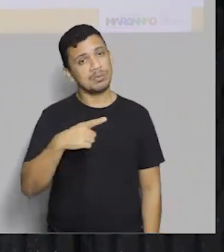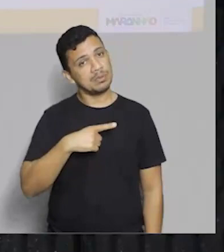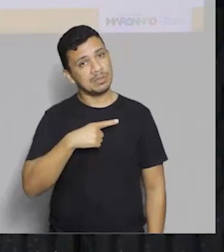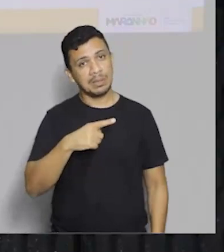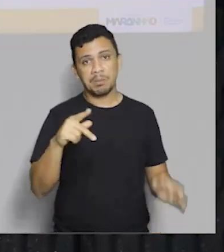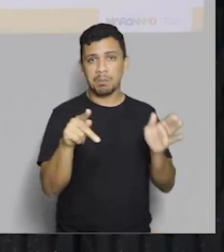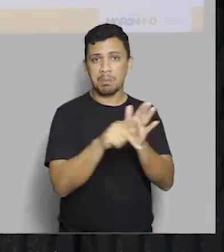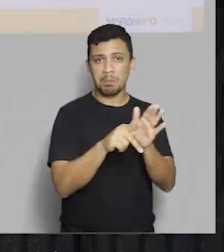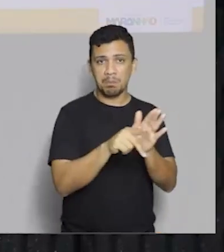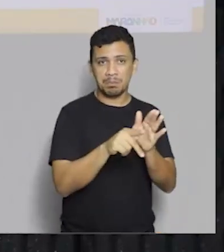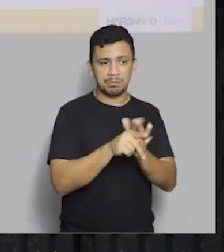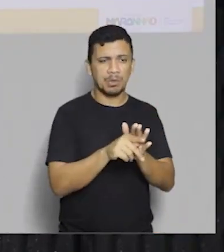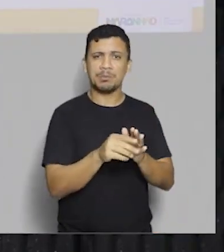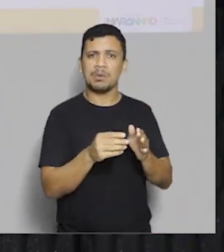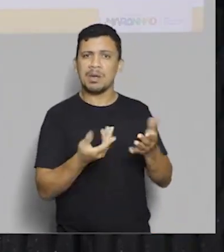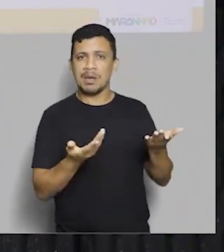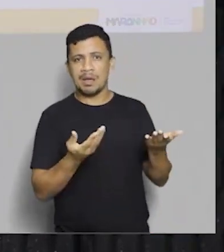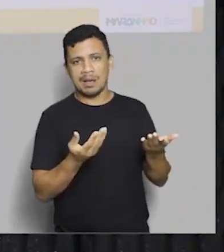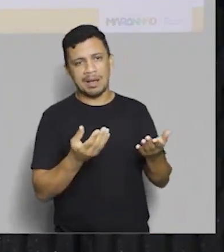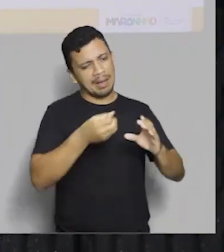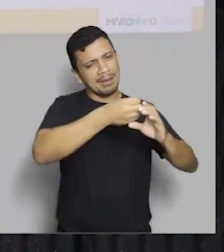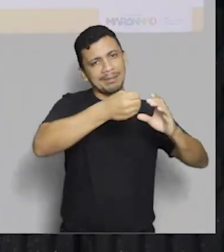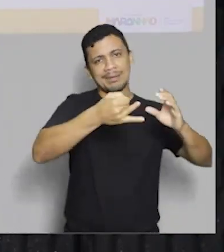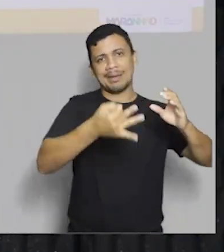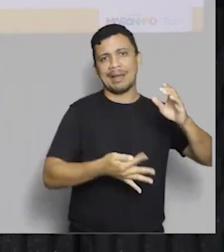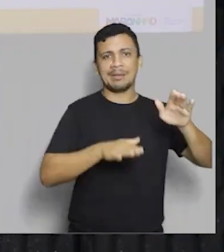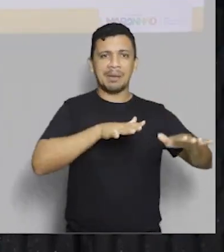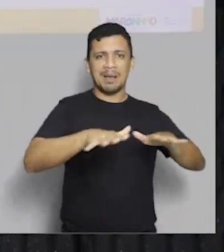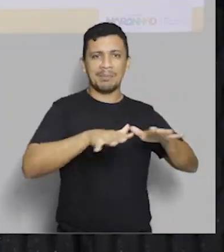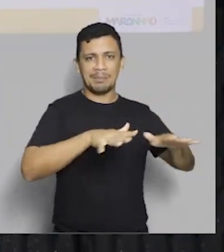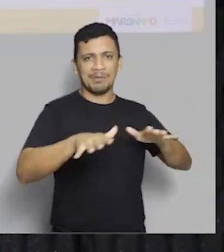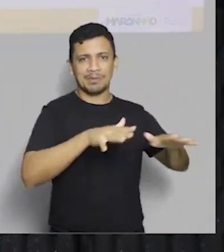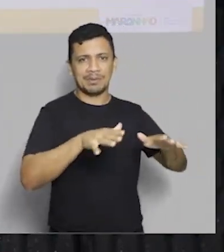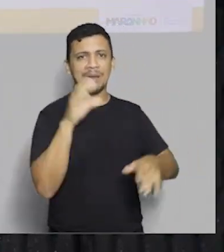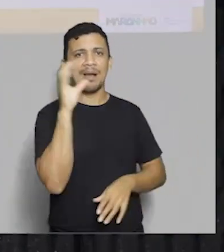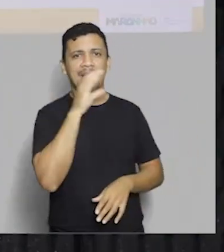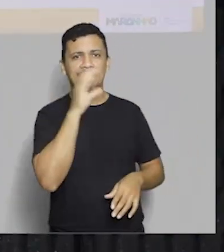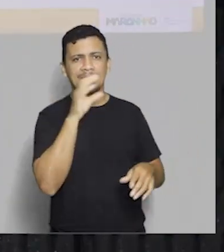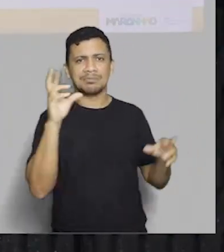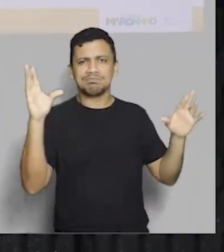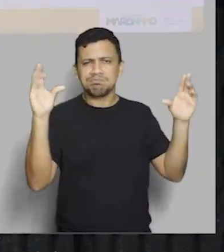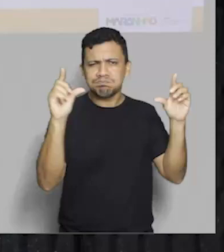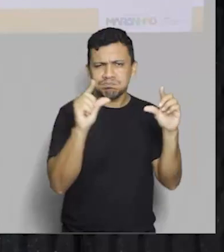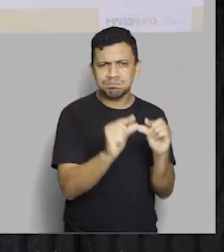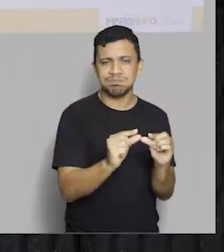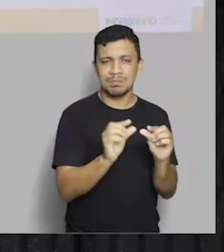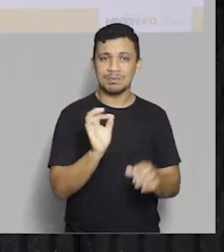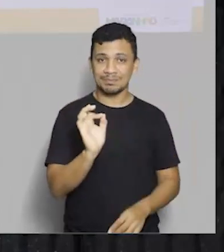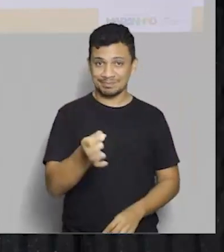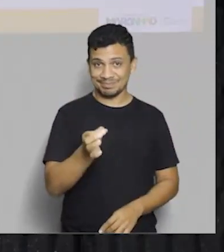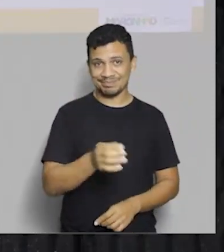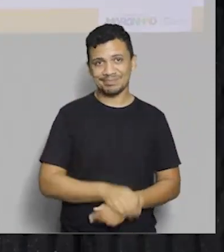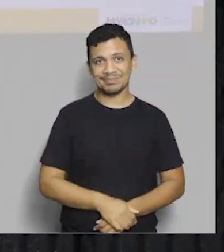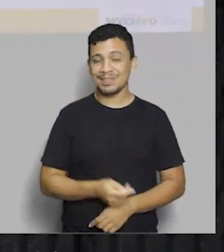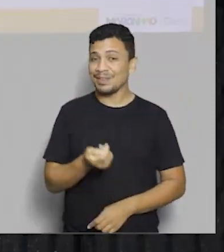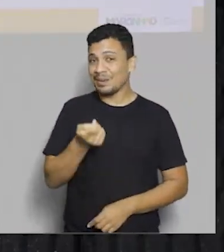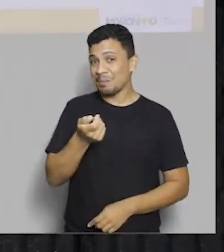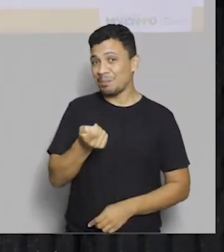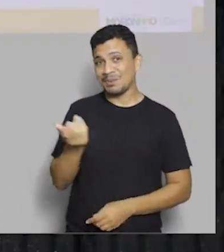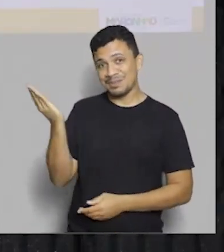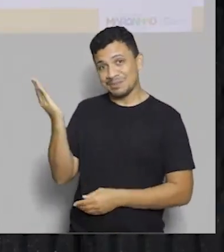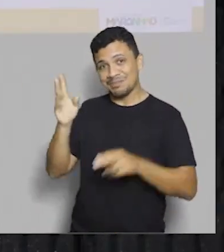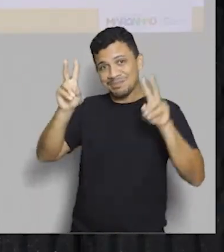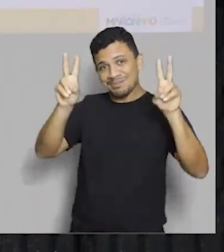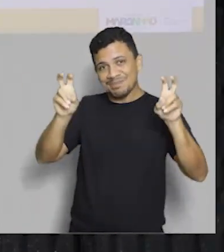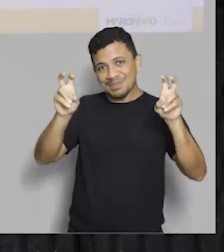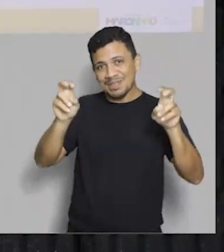sua cinética, a sua velocidade de decaimento. Show de bola, turminha? Um pouquinho de cinética, espero que vocês